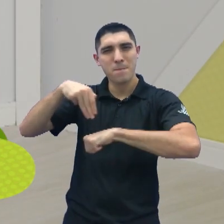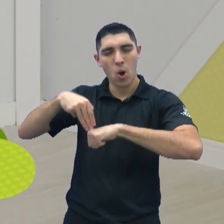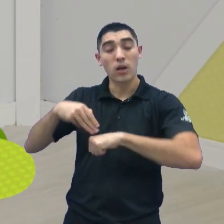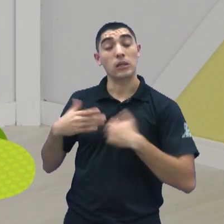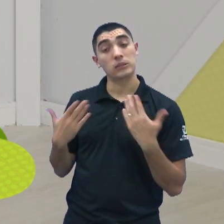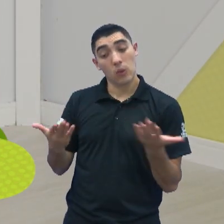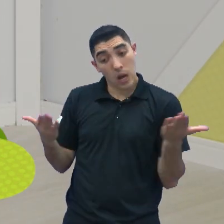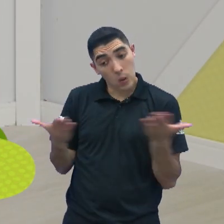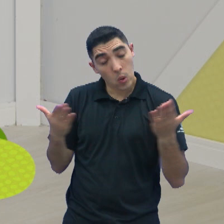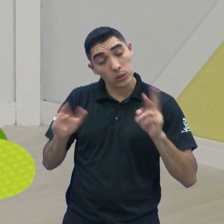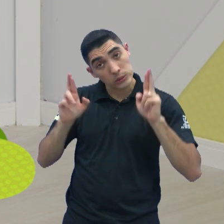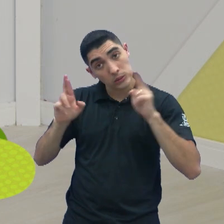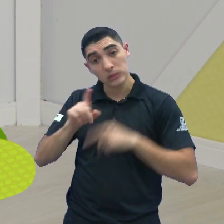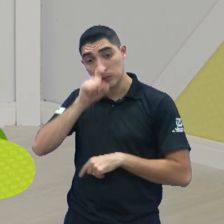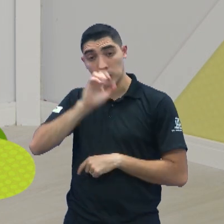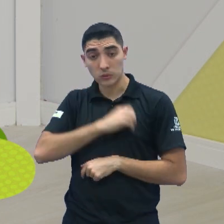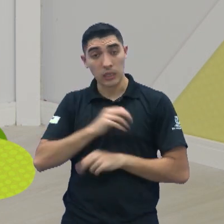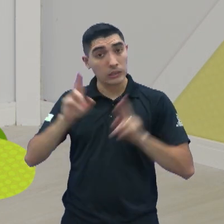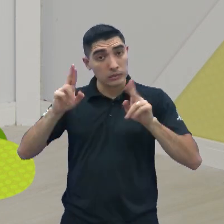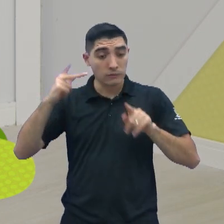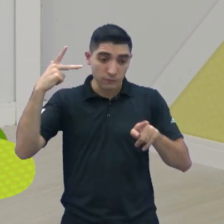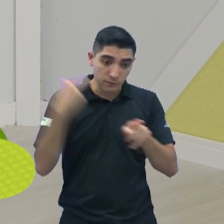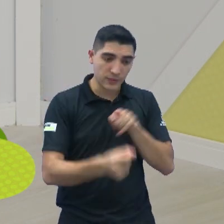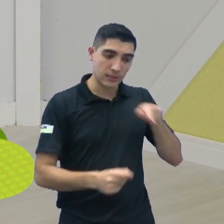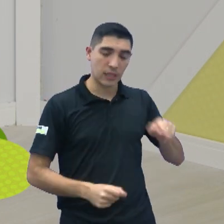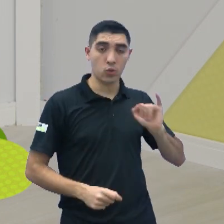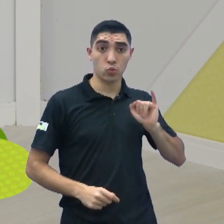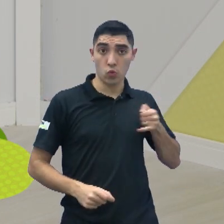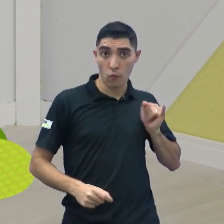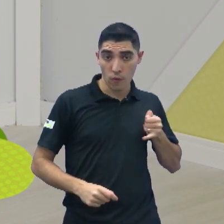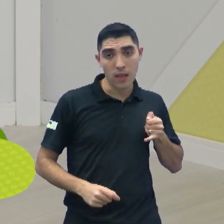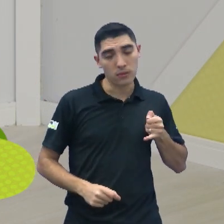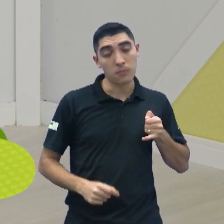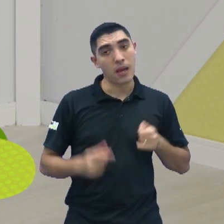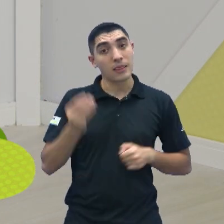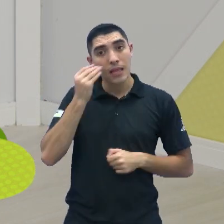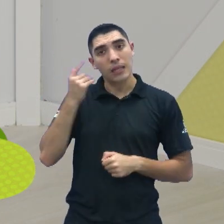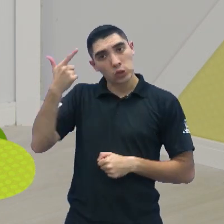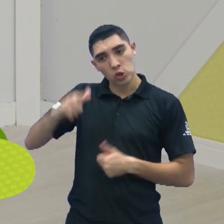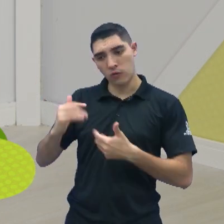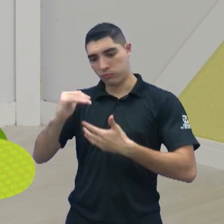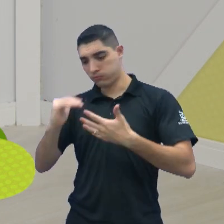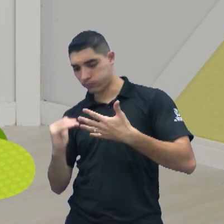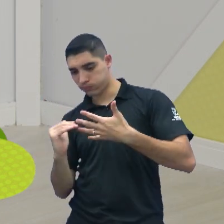uma boa vitória contra os meninos do Juventus para novamente figurar ali pelo menos